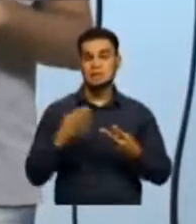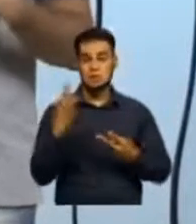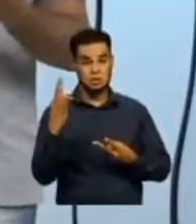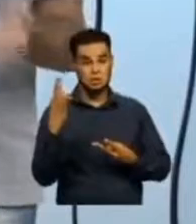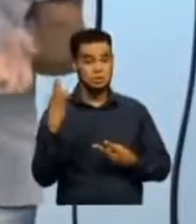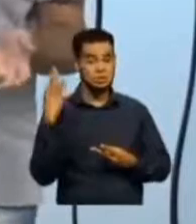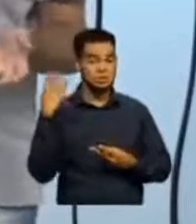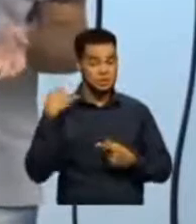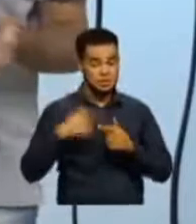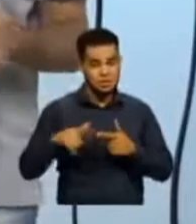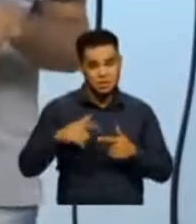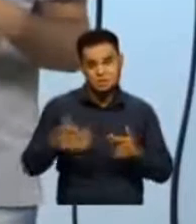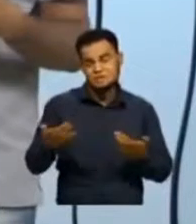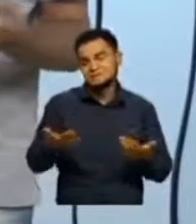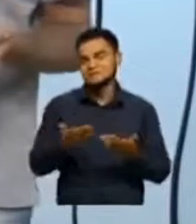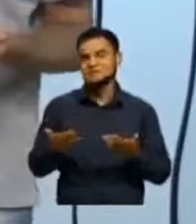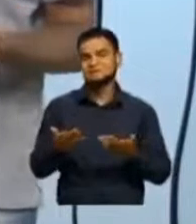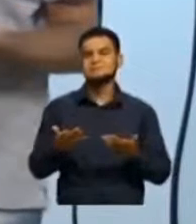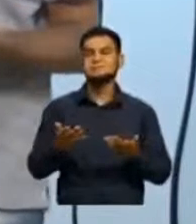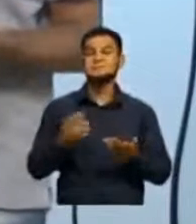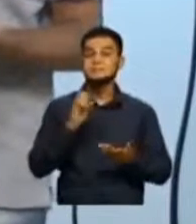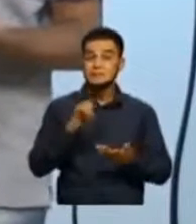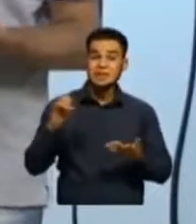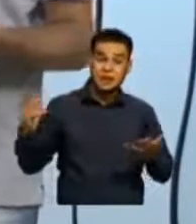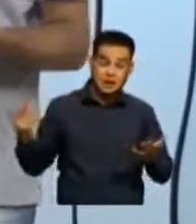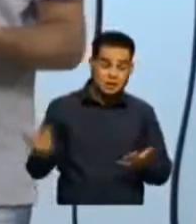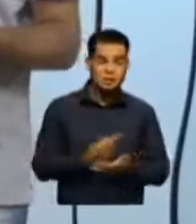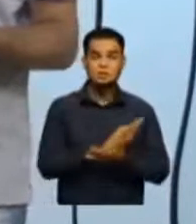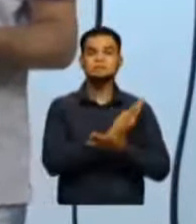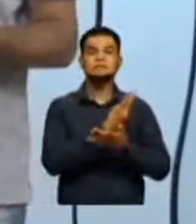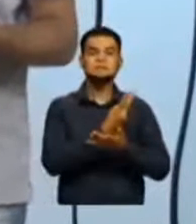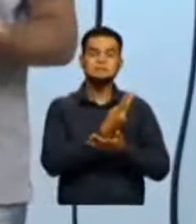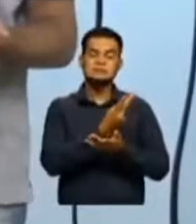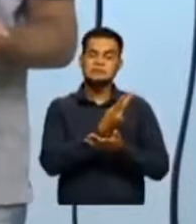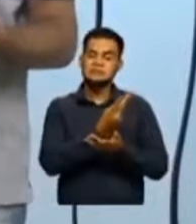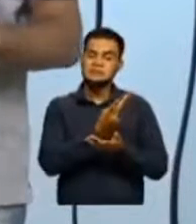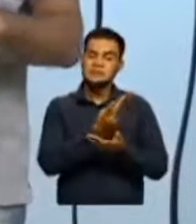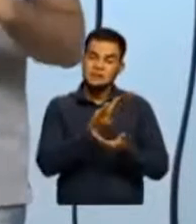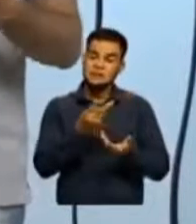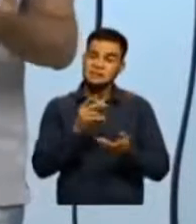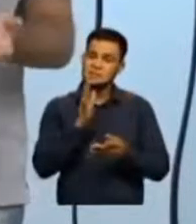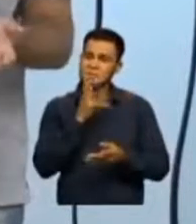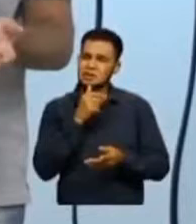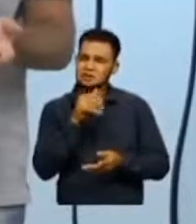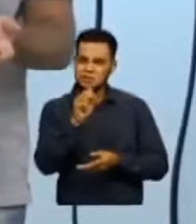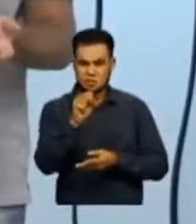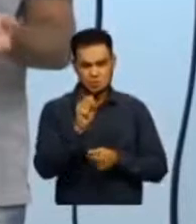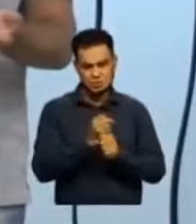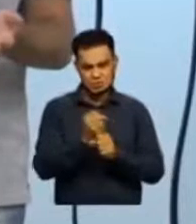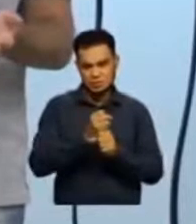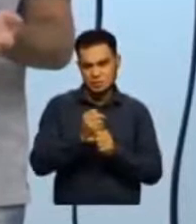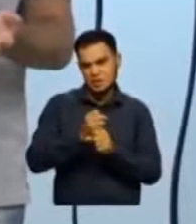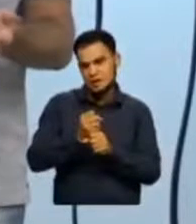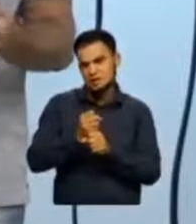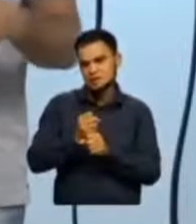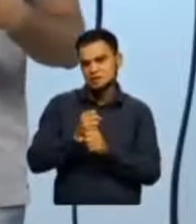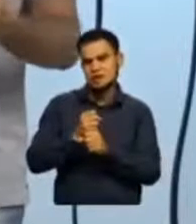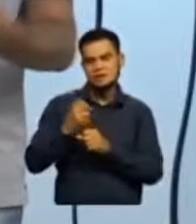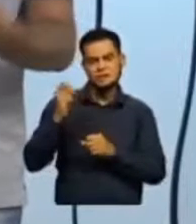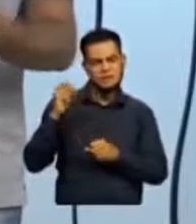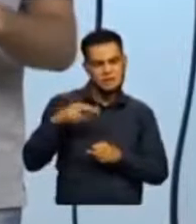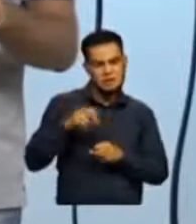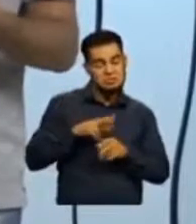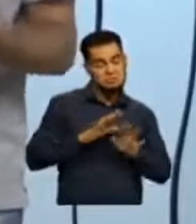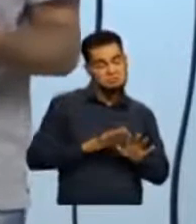Ela se manifestar, a pessoa fica mais suscetível a ela e, com isso, ela vai desenvolver essas doenças